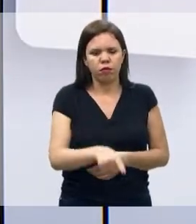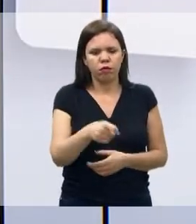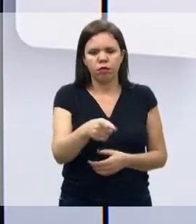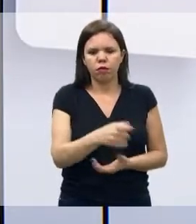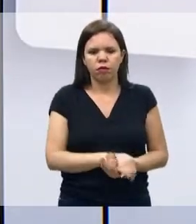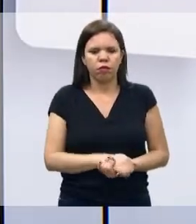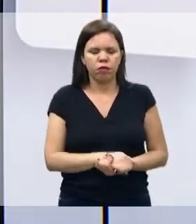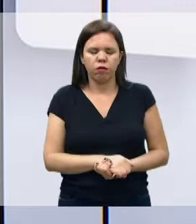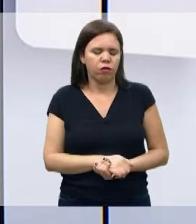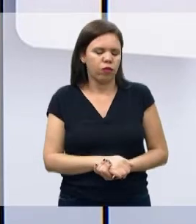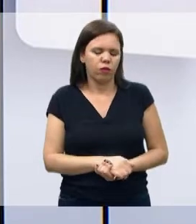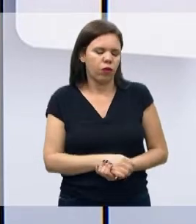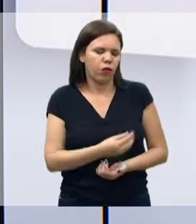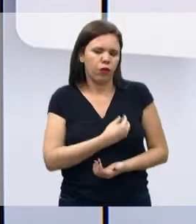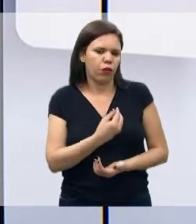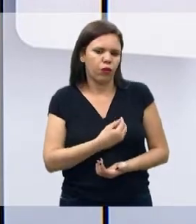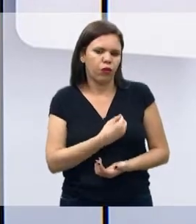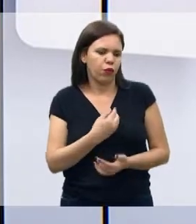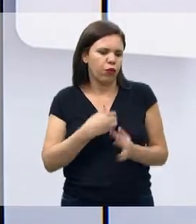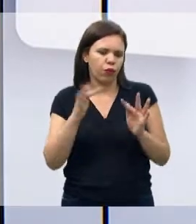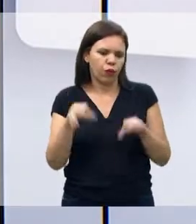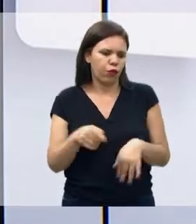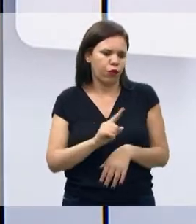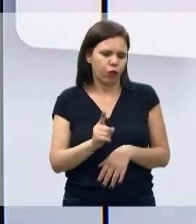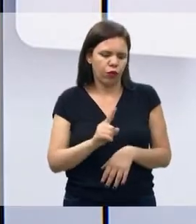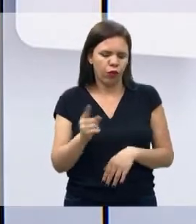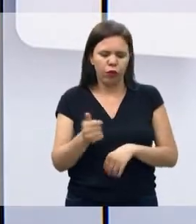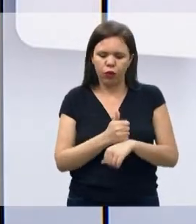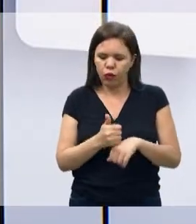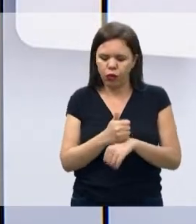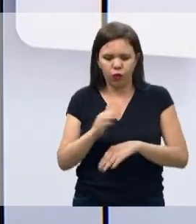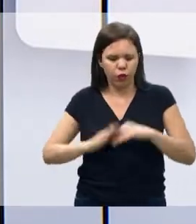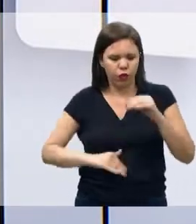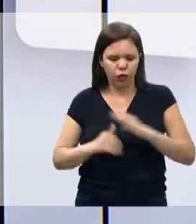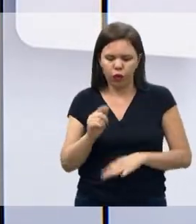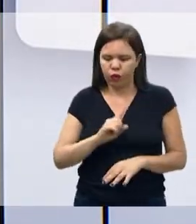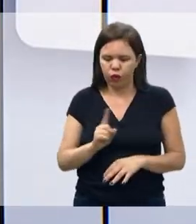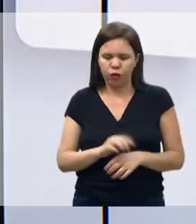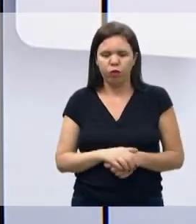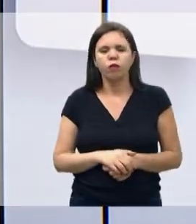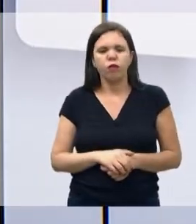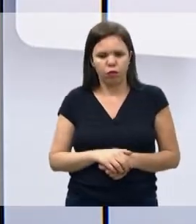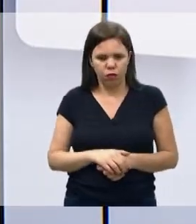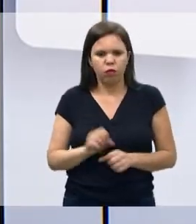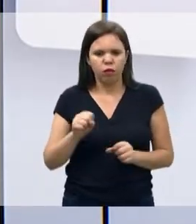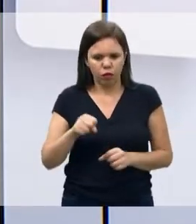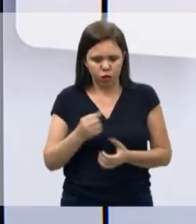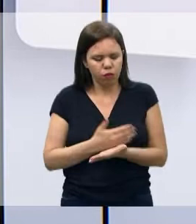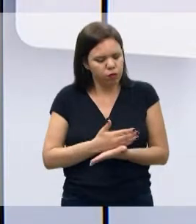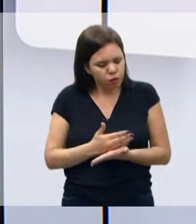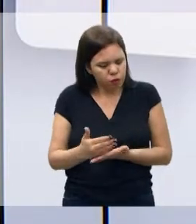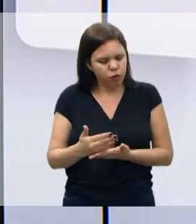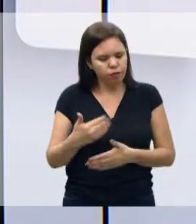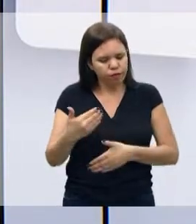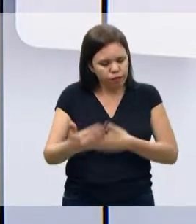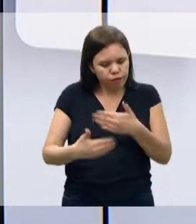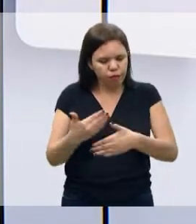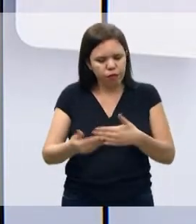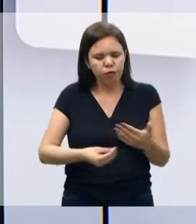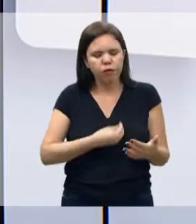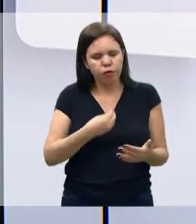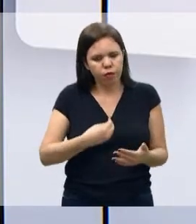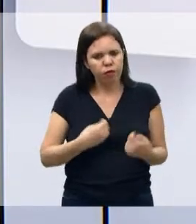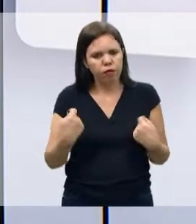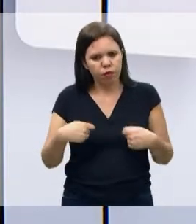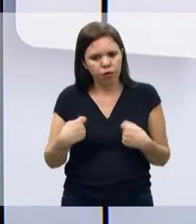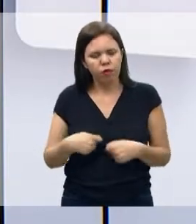está no final da sua atividade, seja ela profissional ou no seu final de vida, mas talvez numa etapa da sua vida que ela tem